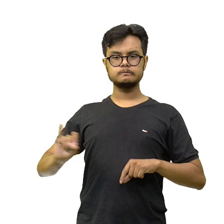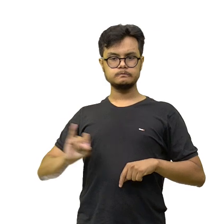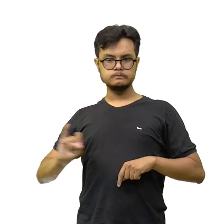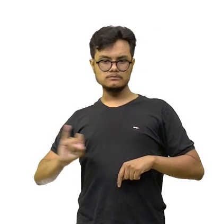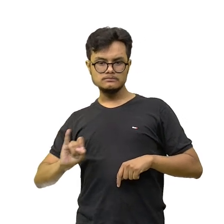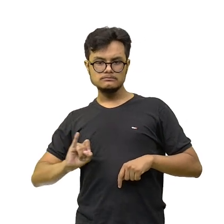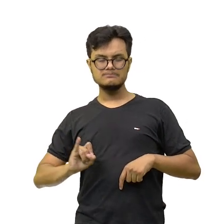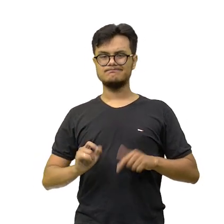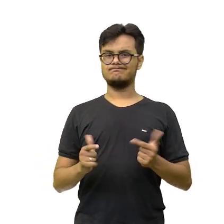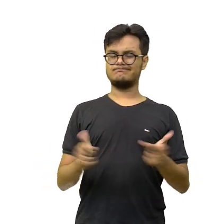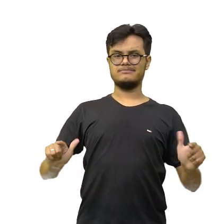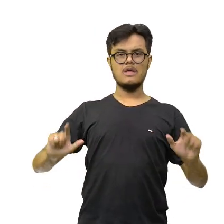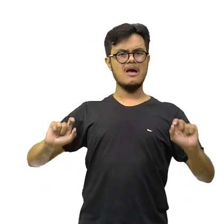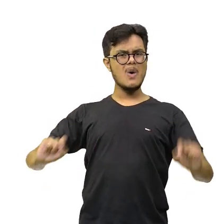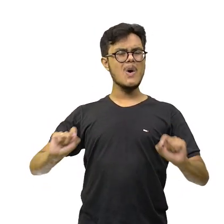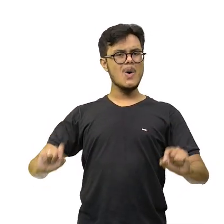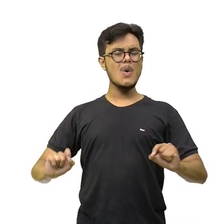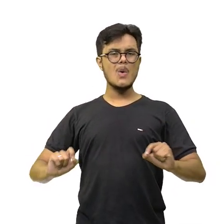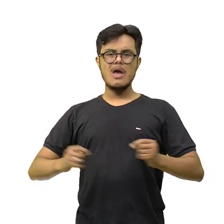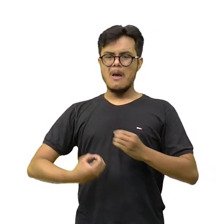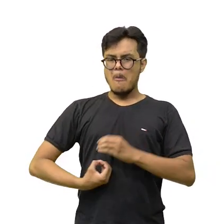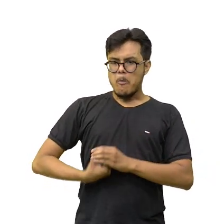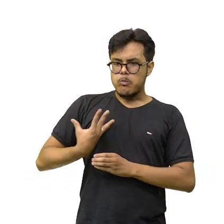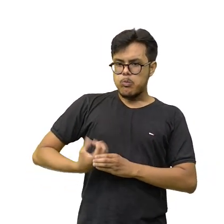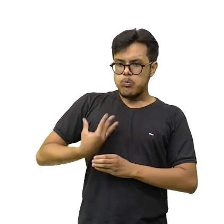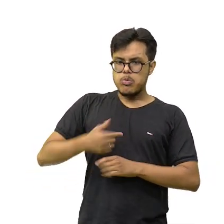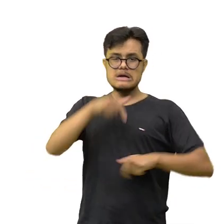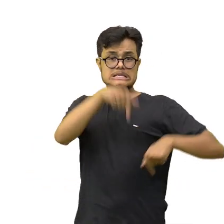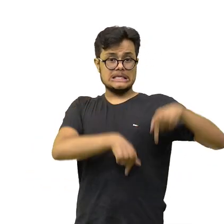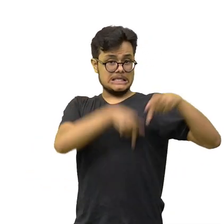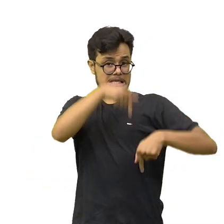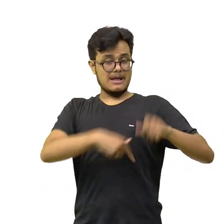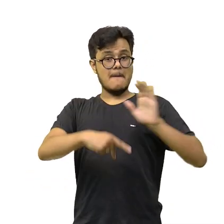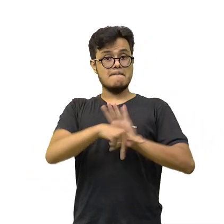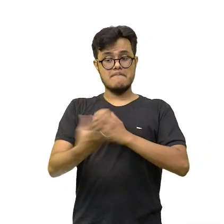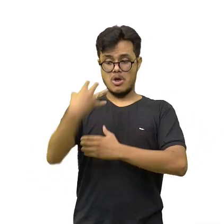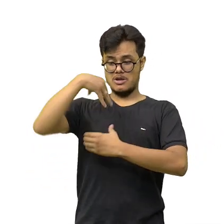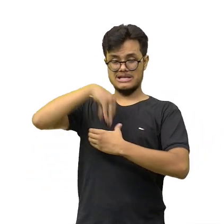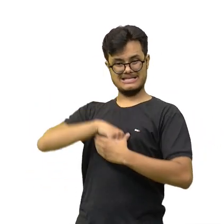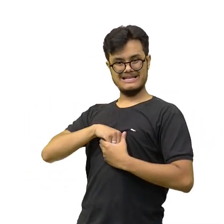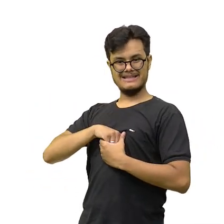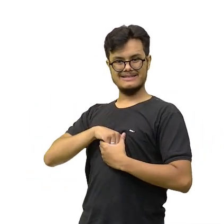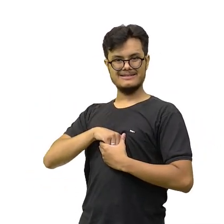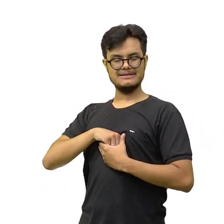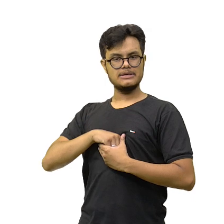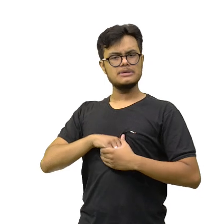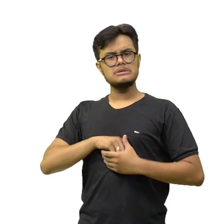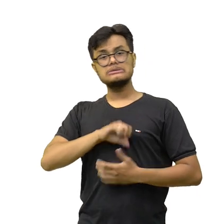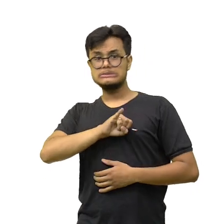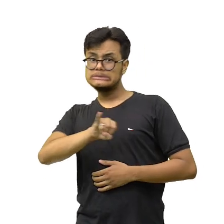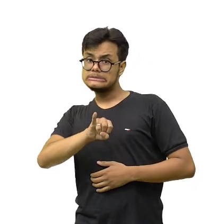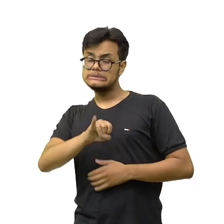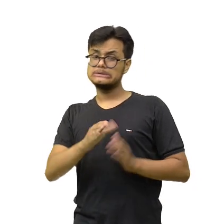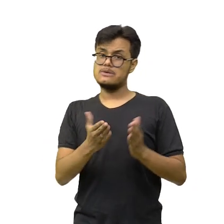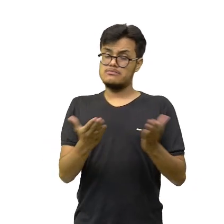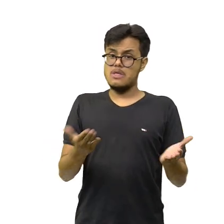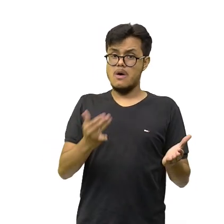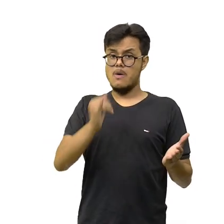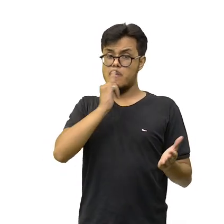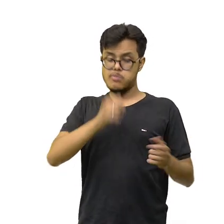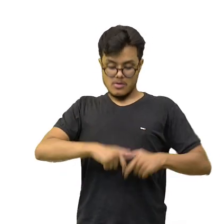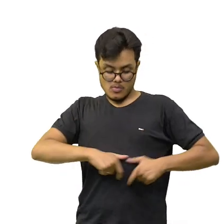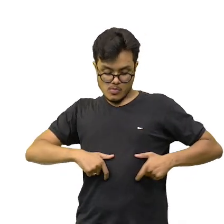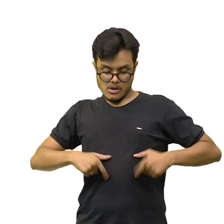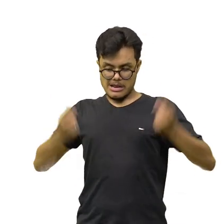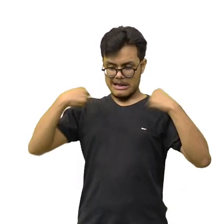não reconhecer mais certas regiões. E o sistema imunológico começa a atacar partes do